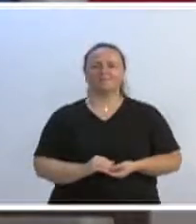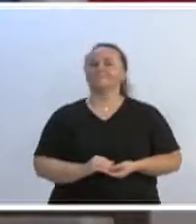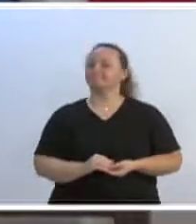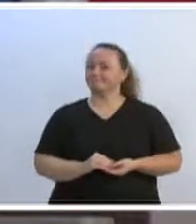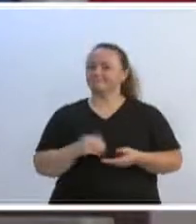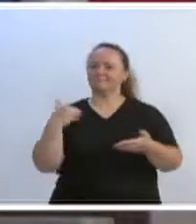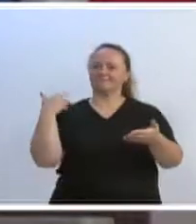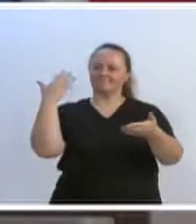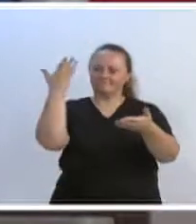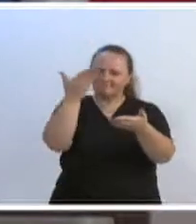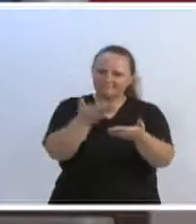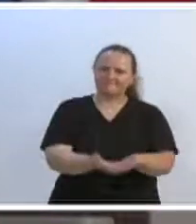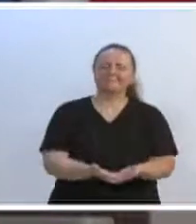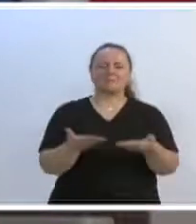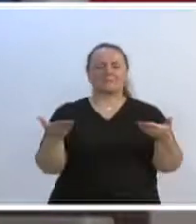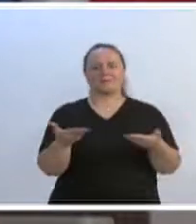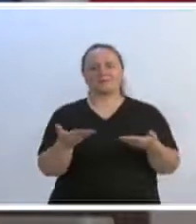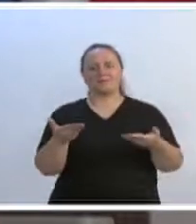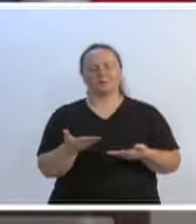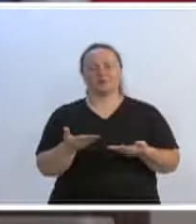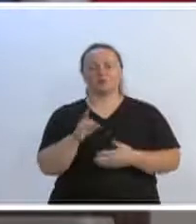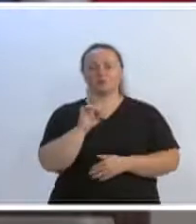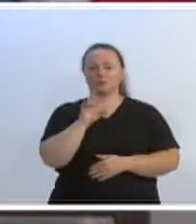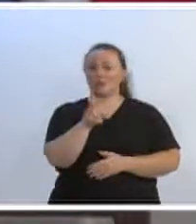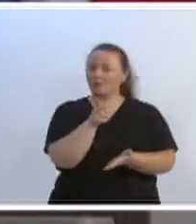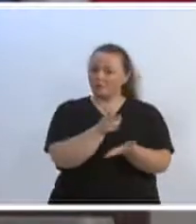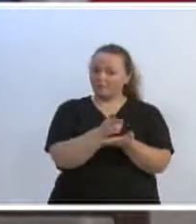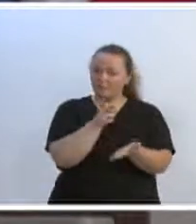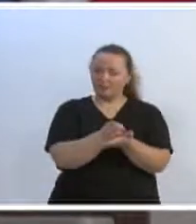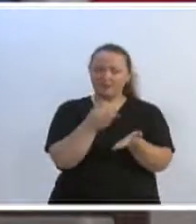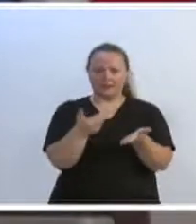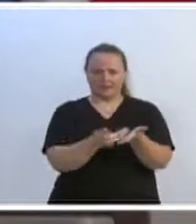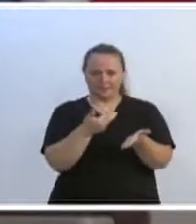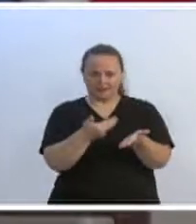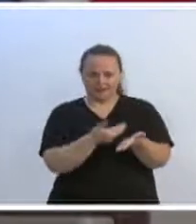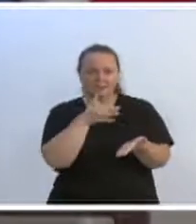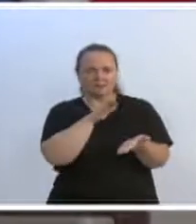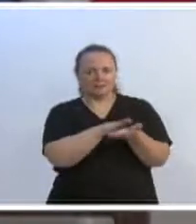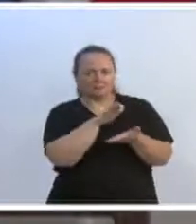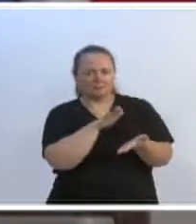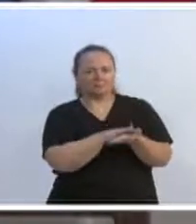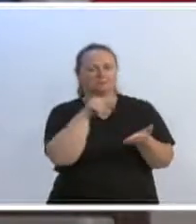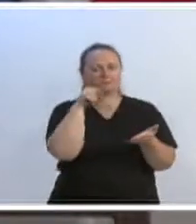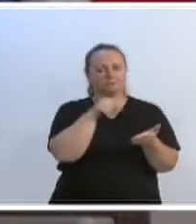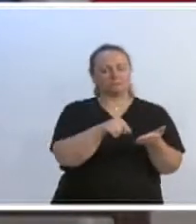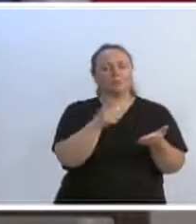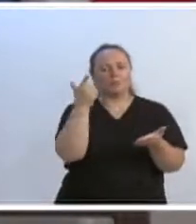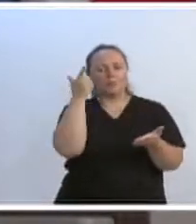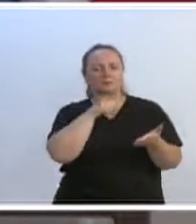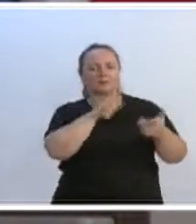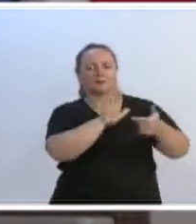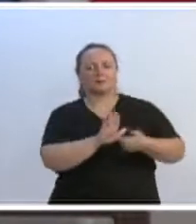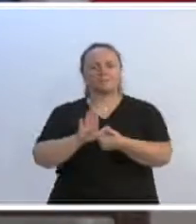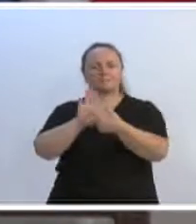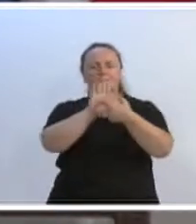da revista, mensalmente a publicava, assuntos relacionados ao passado e o